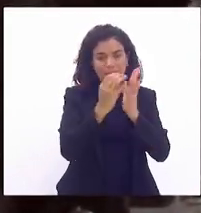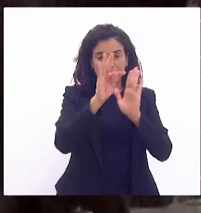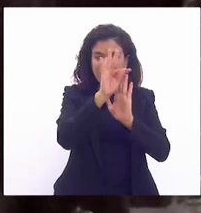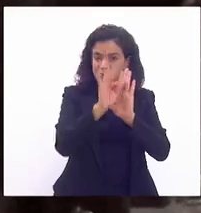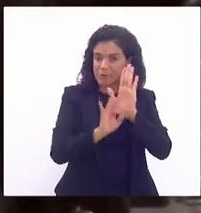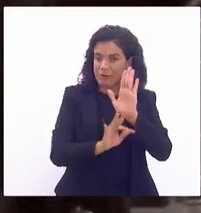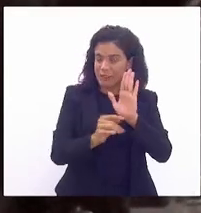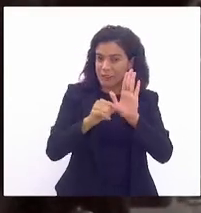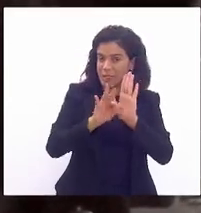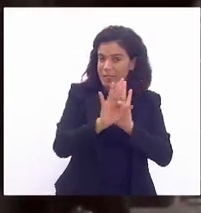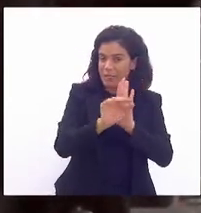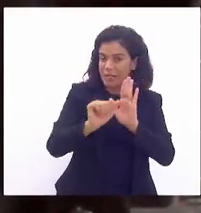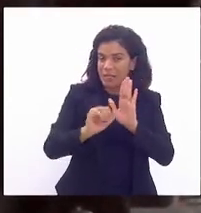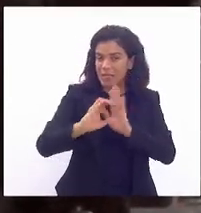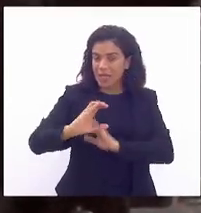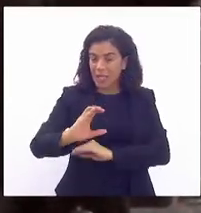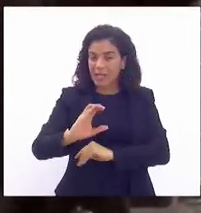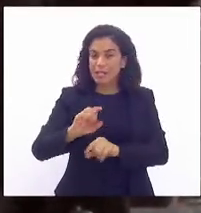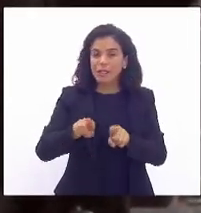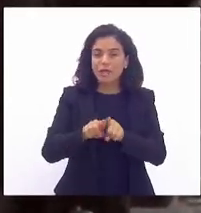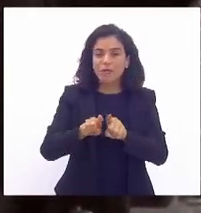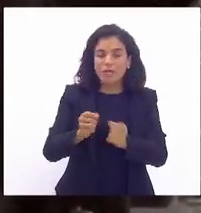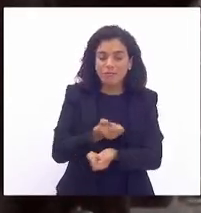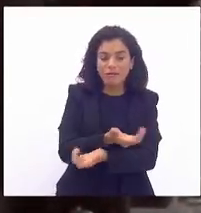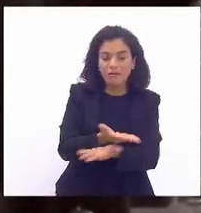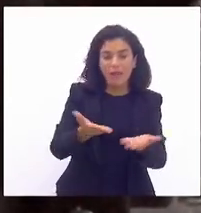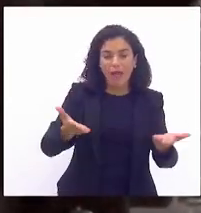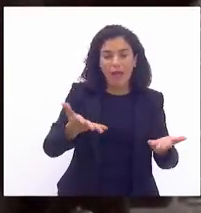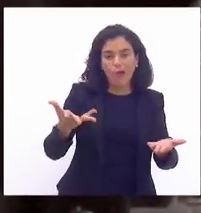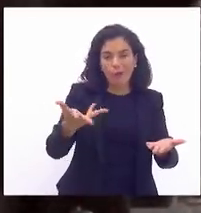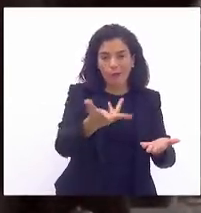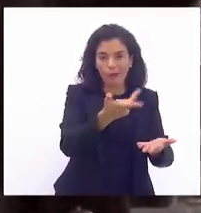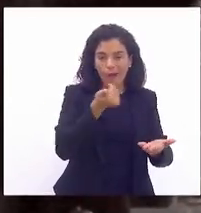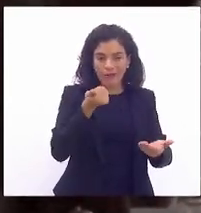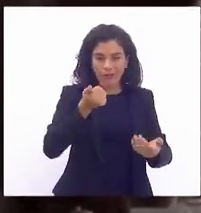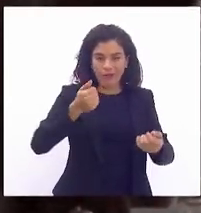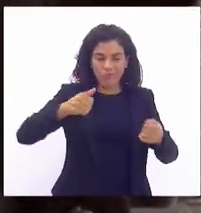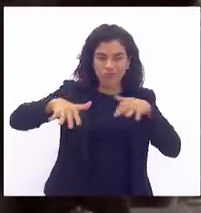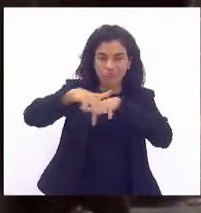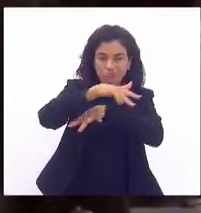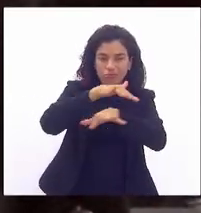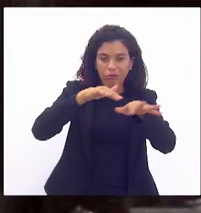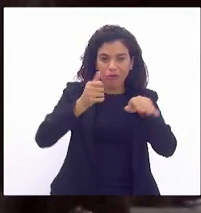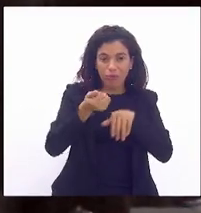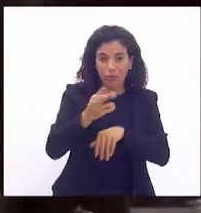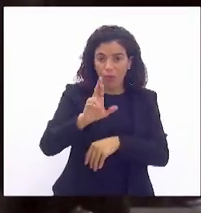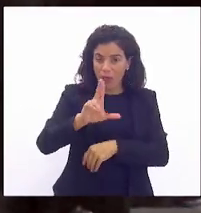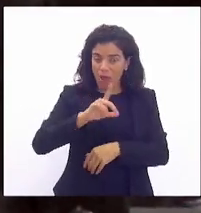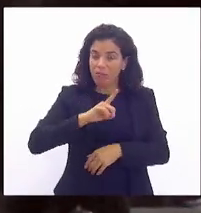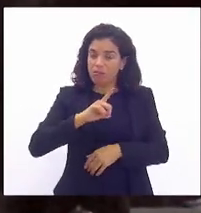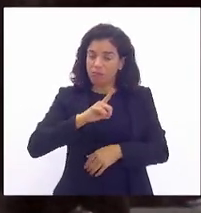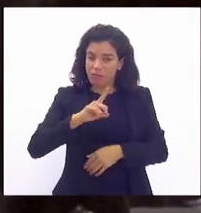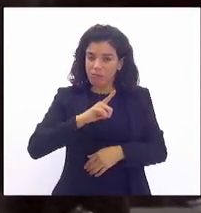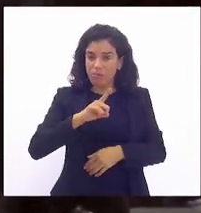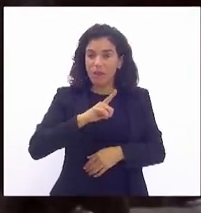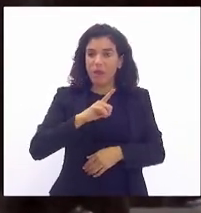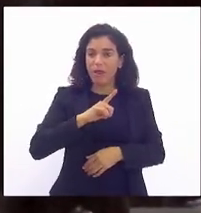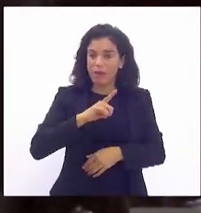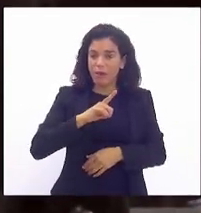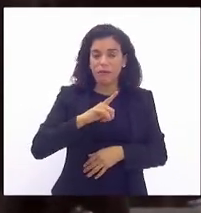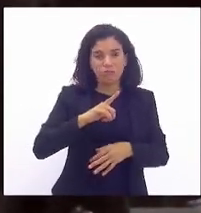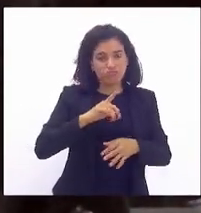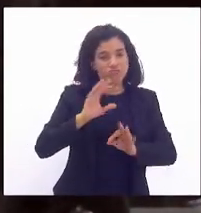e trazer um pouco a qualidade do ar. Isso está previsto no TAC e está em linha